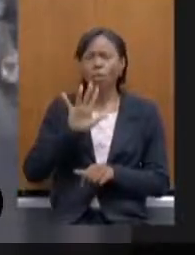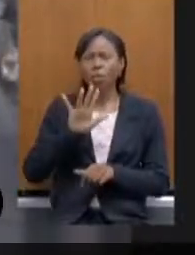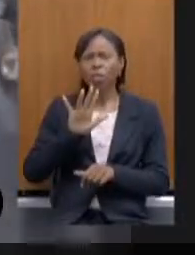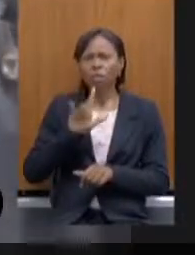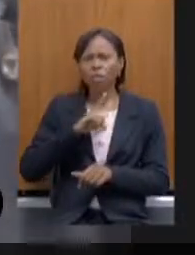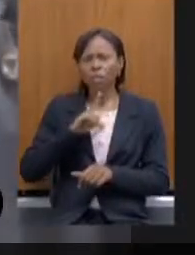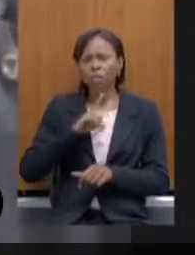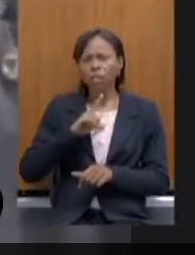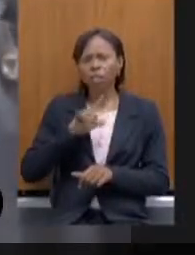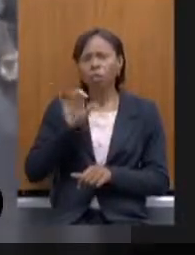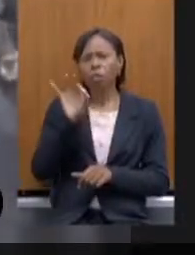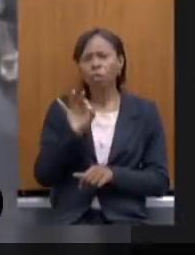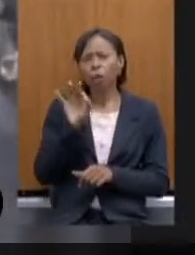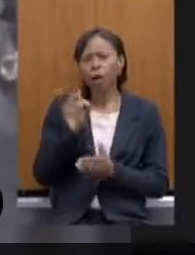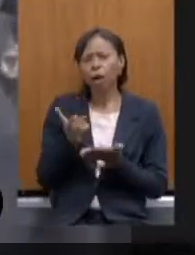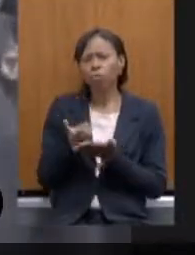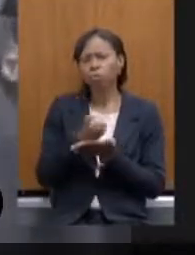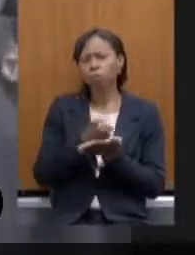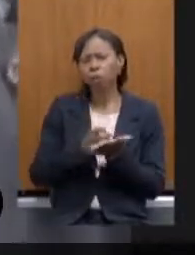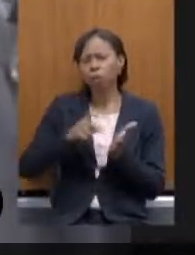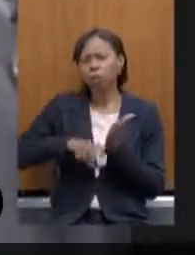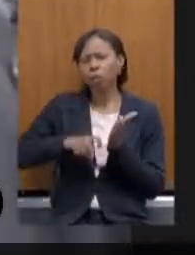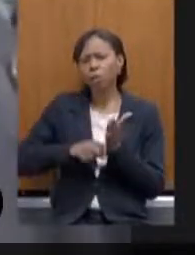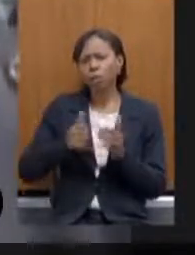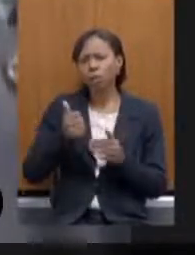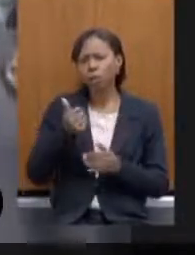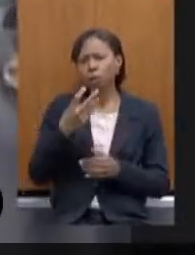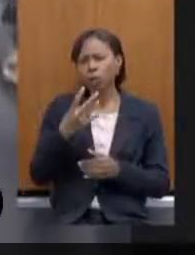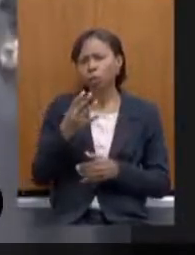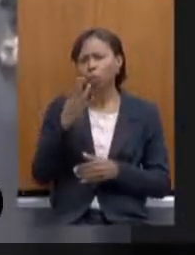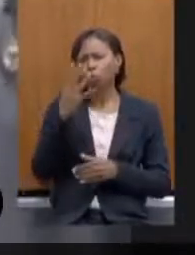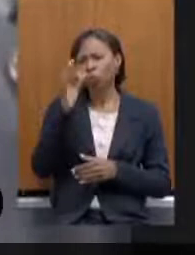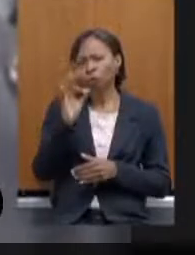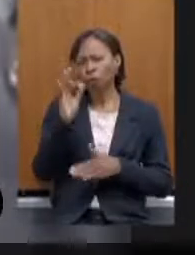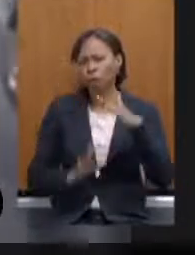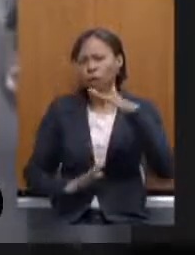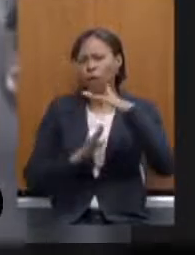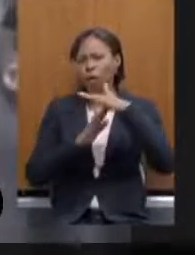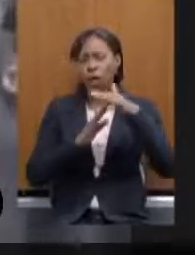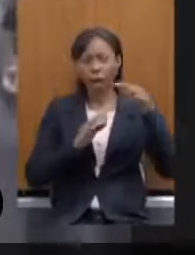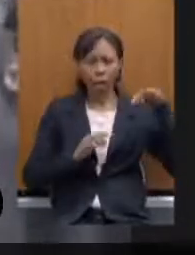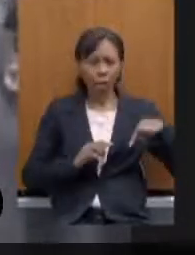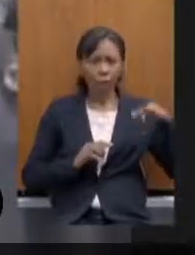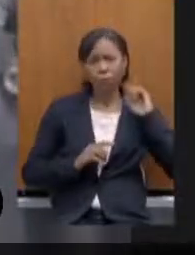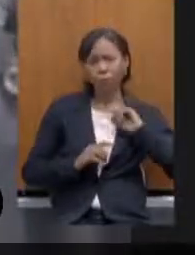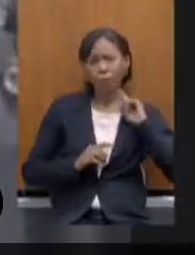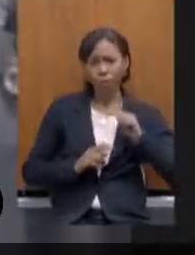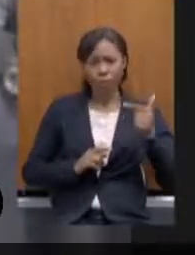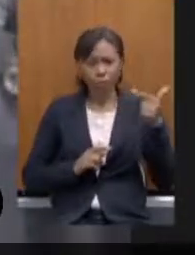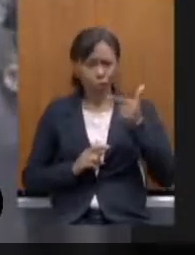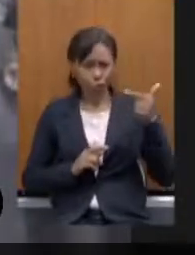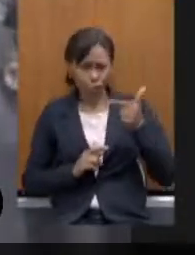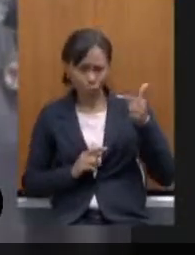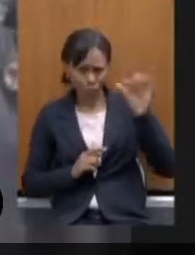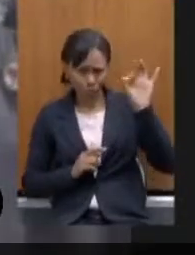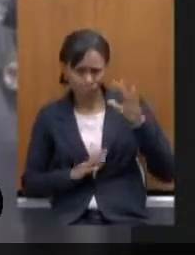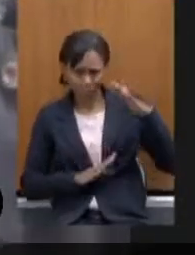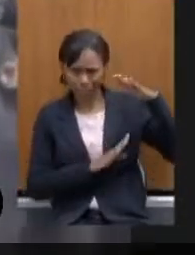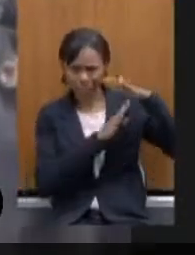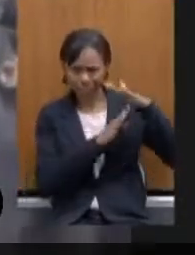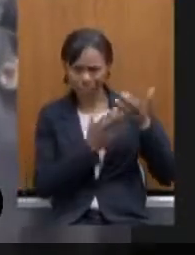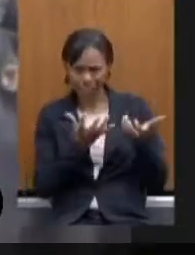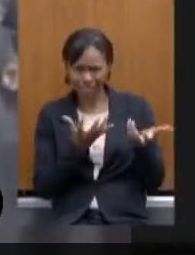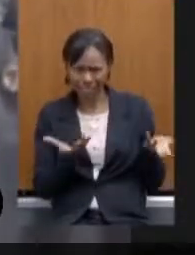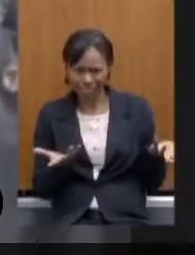que nós temos uma língua tá perto de 14 por cento e a nossa quer enxergar 22 você realmente